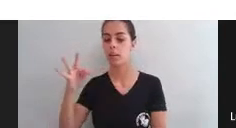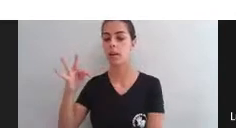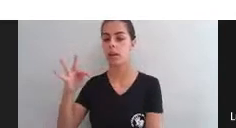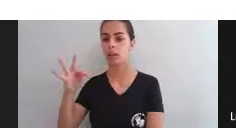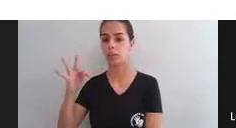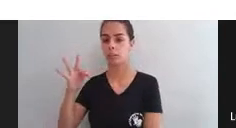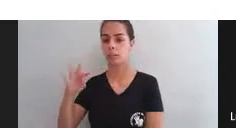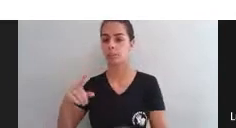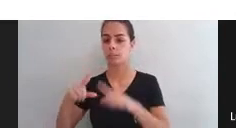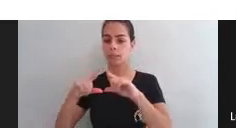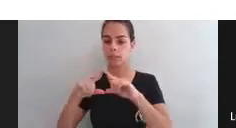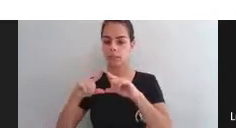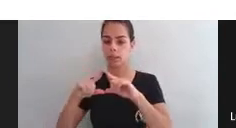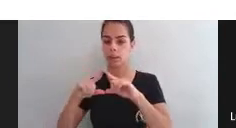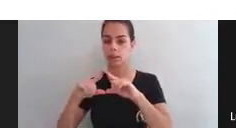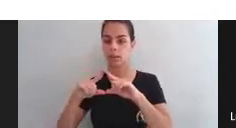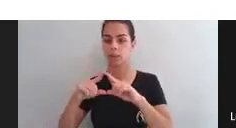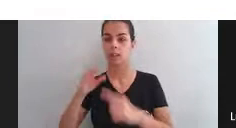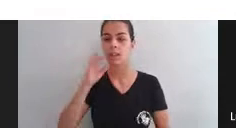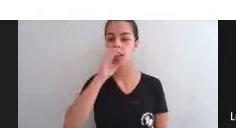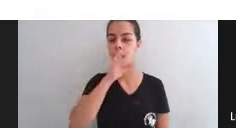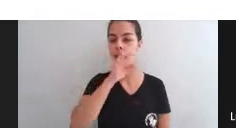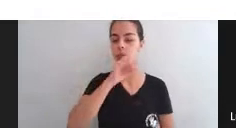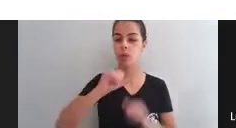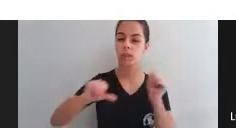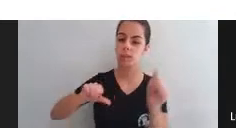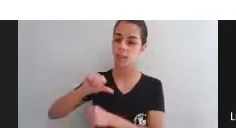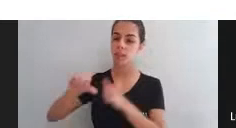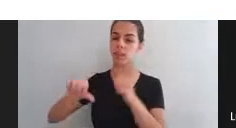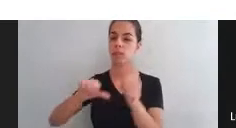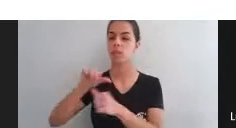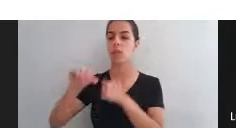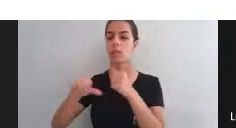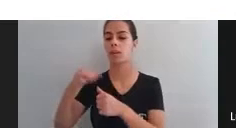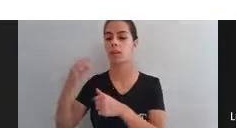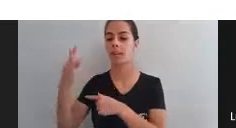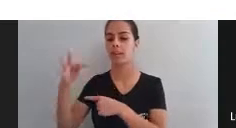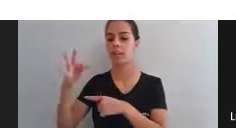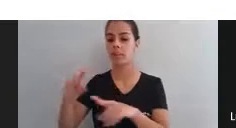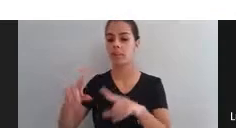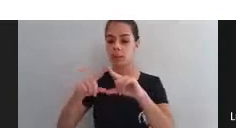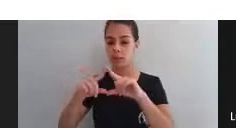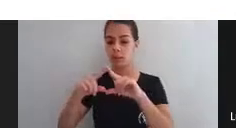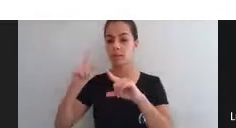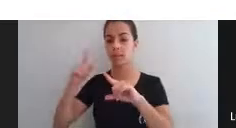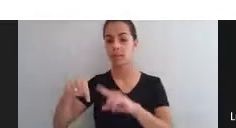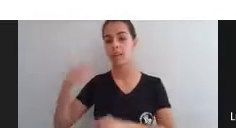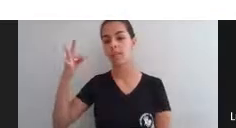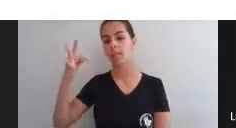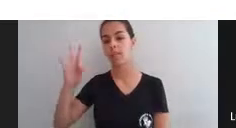fonte quente e transformando todo esse trabalho delta aqui em trabalho